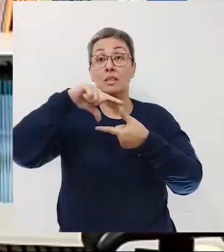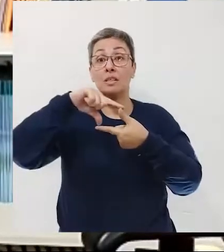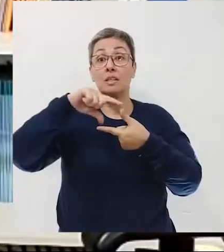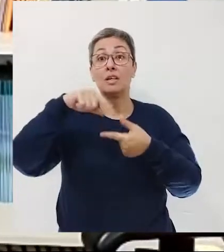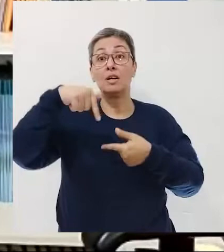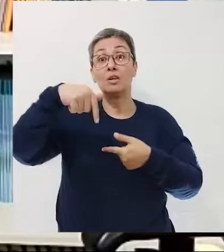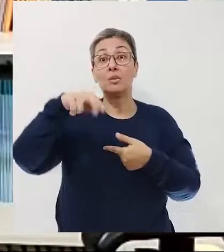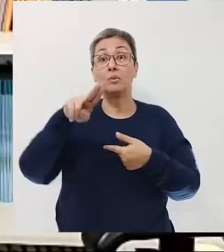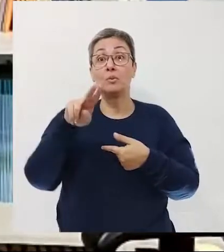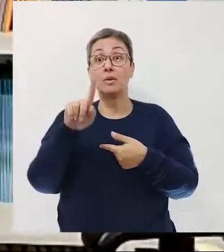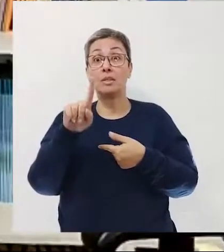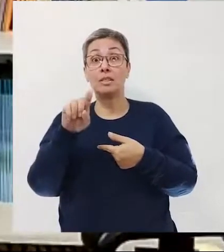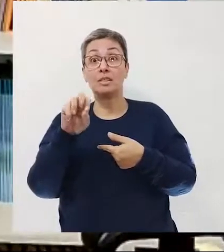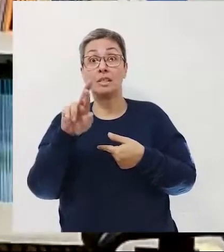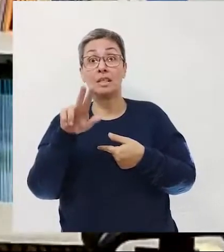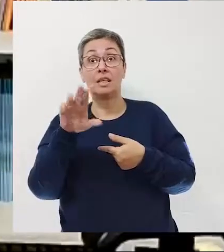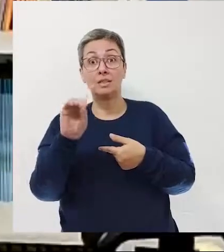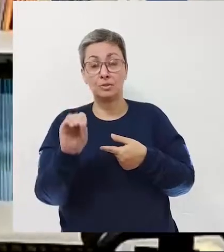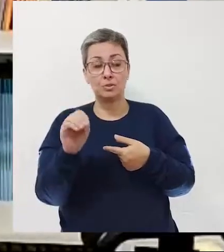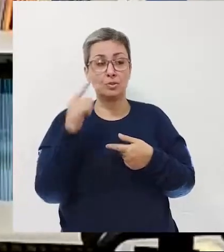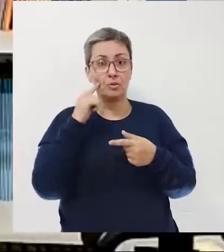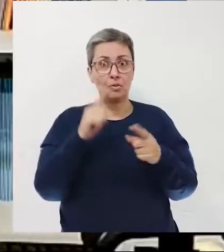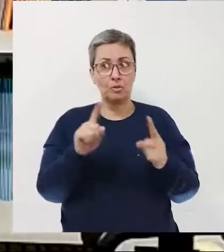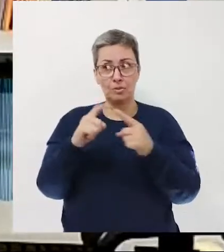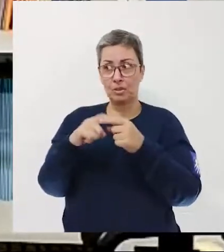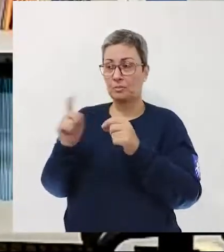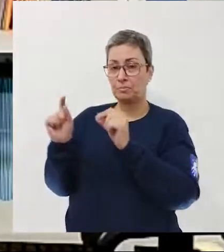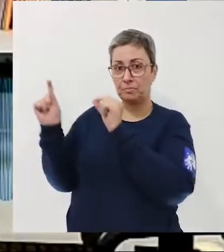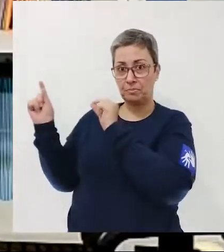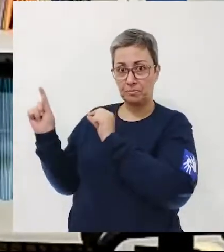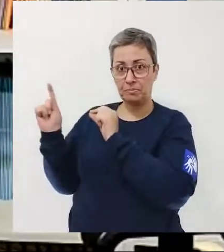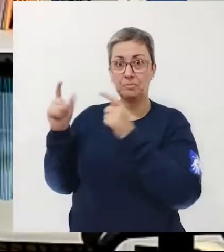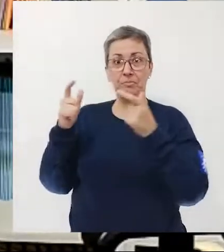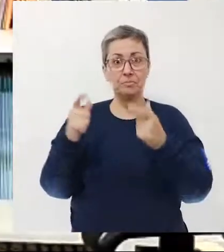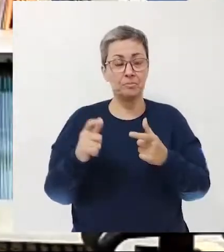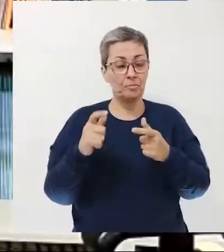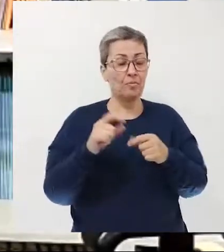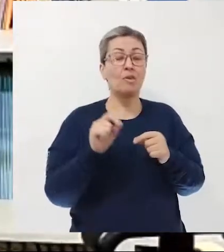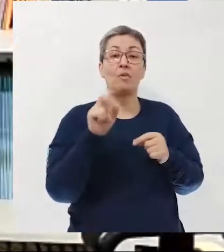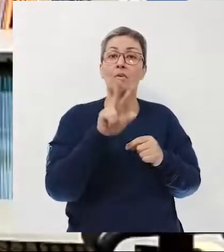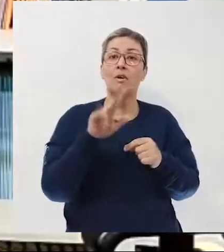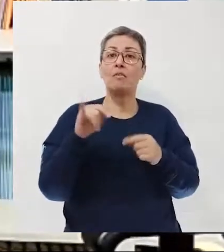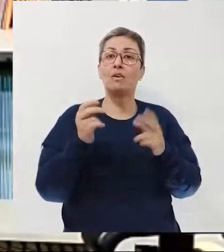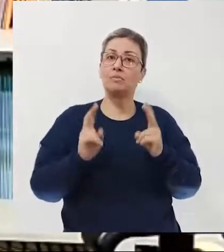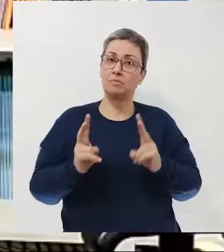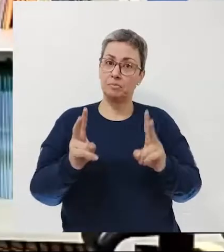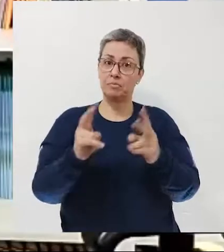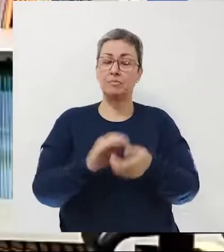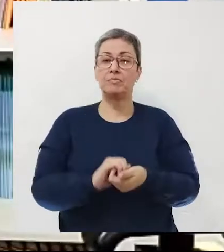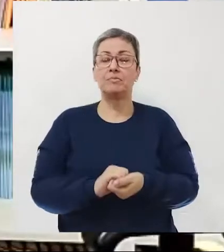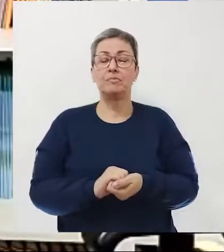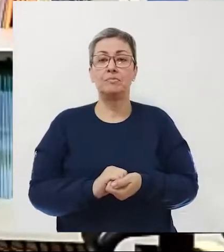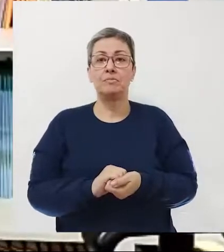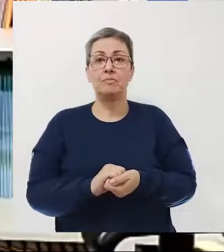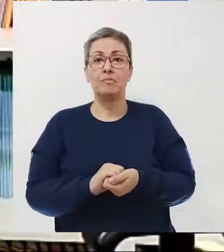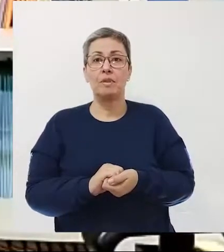de quadrado. Deixa eu voltar esse quadro lembrando para o lugar e vamos continuar.